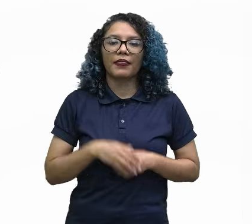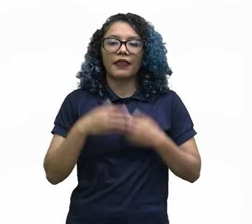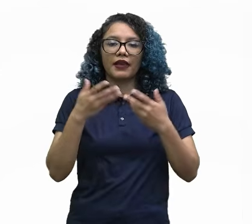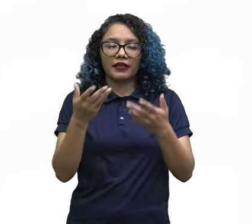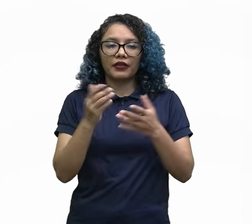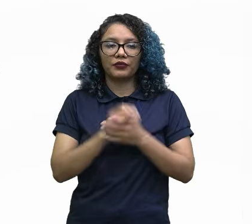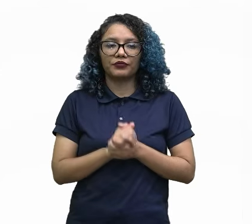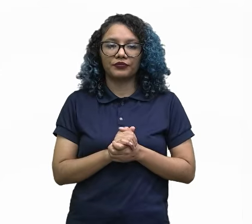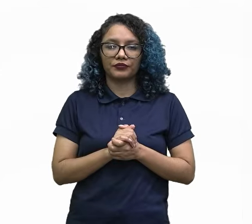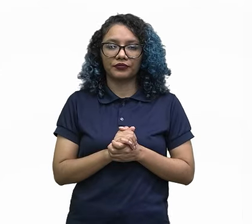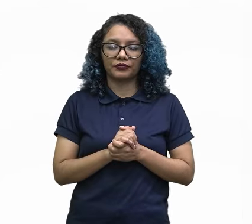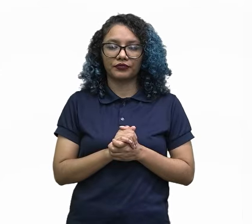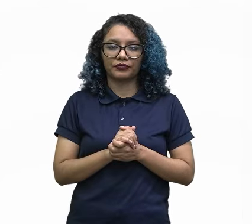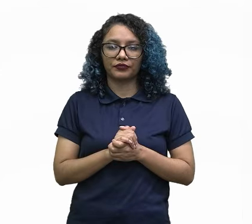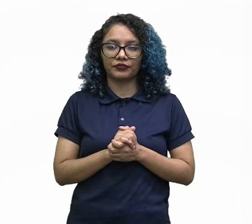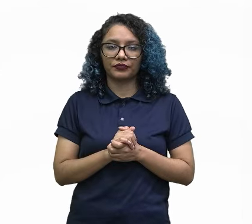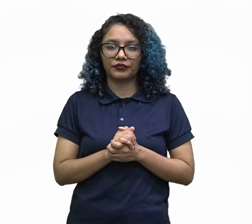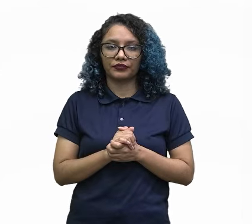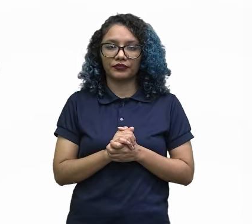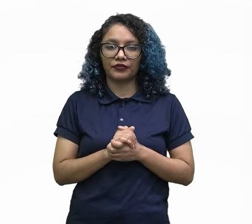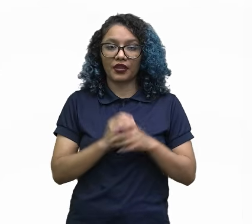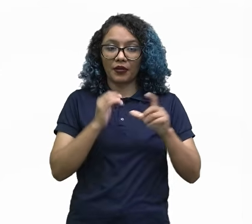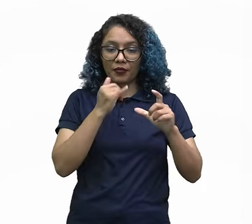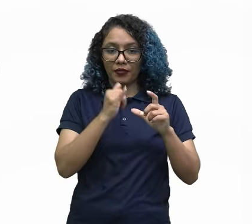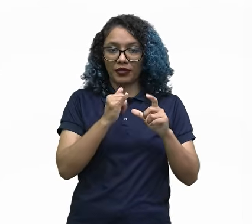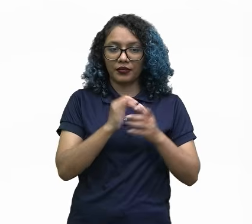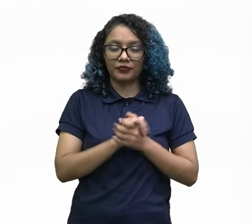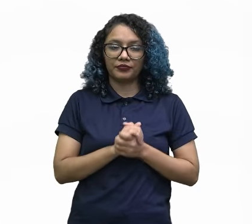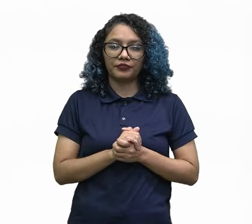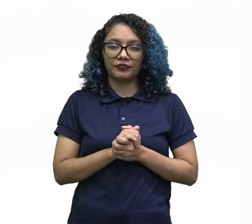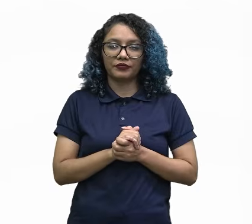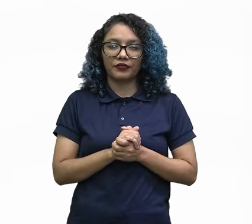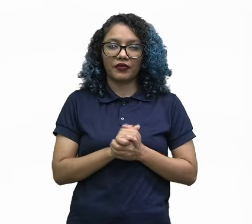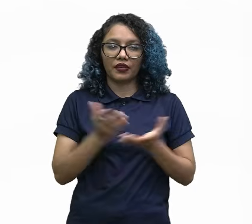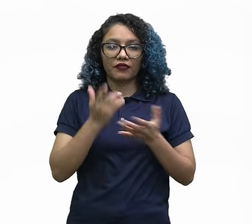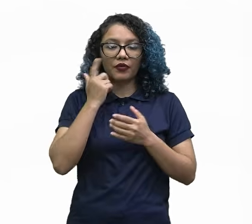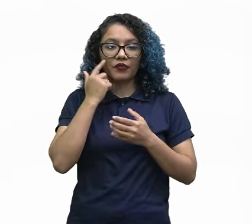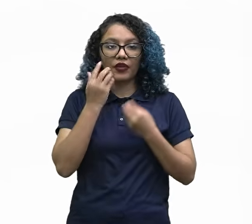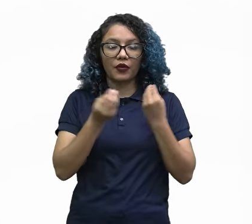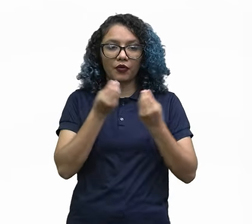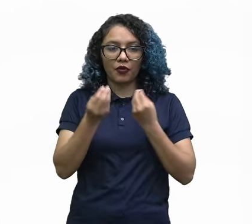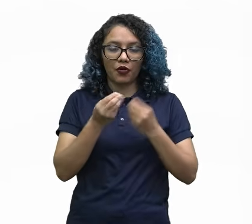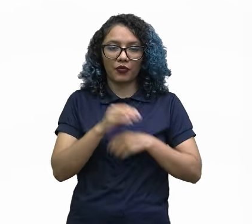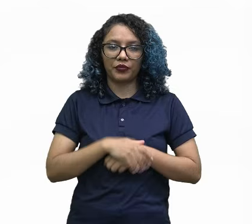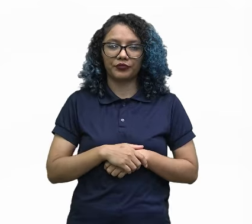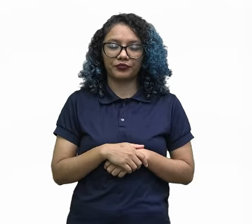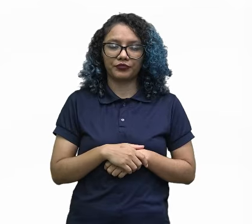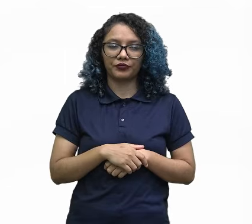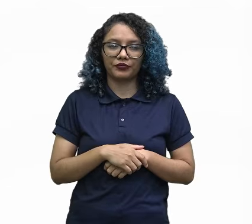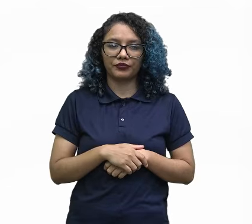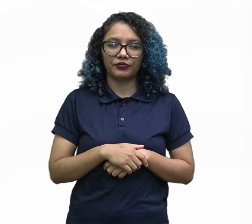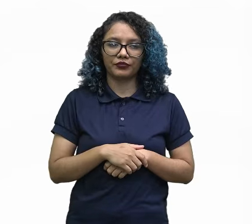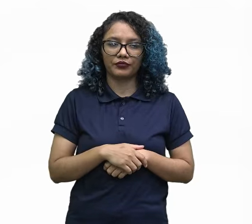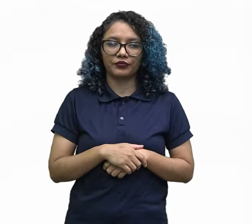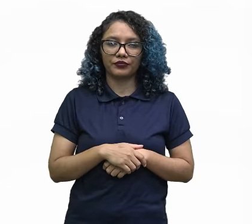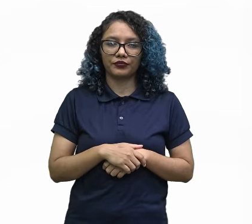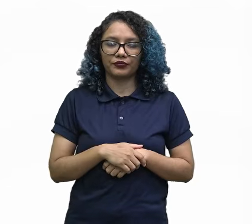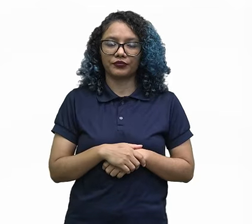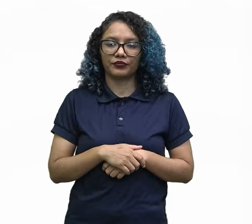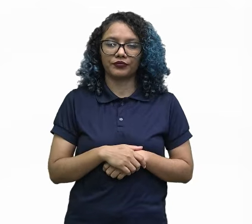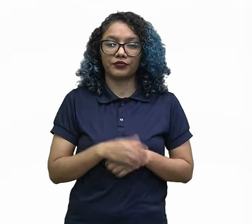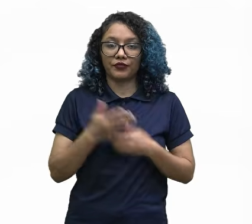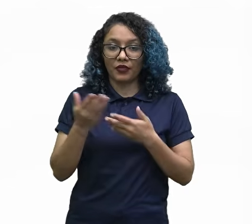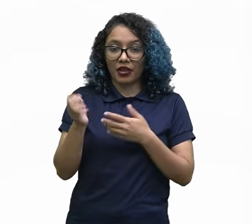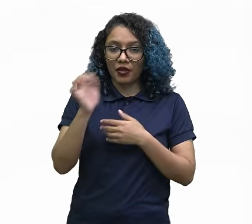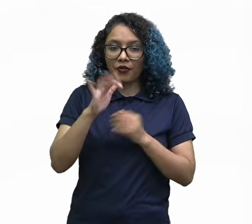negativo e o ânodo é o polo positivo. Bora dar uma olhadinha no esqueminha. Isso. O esqueminha